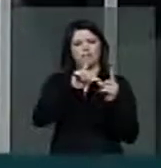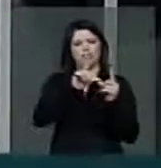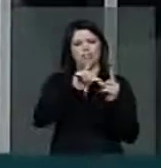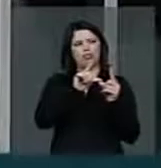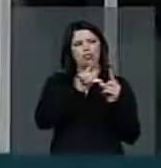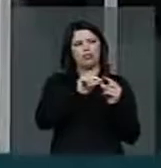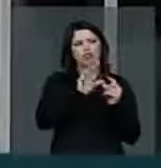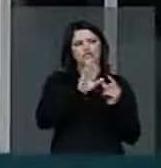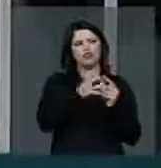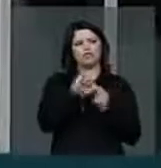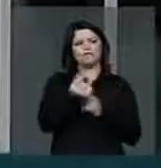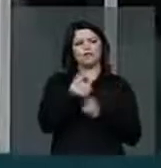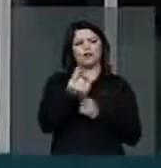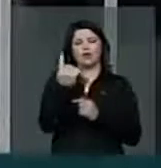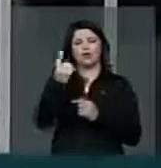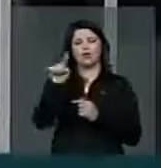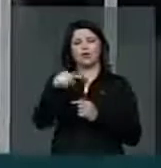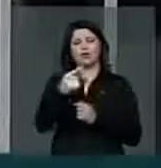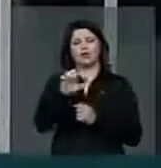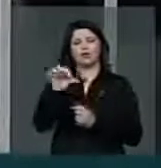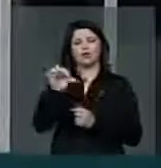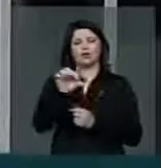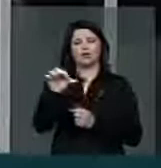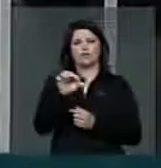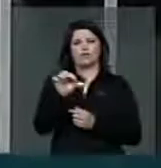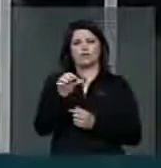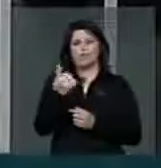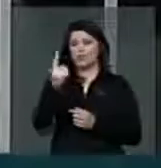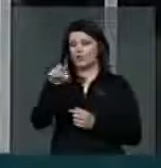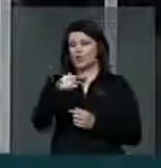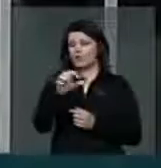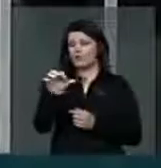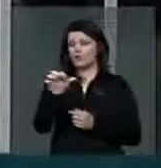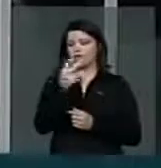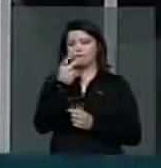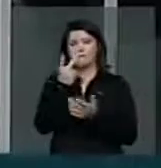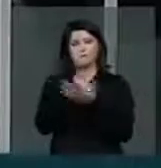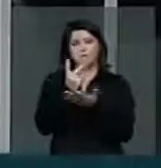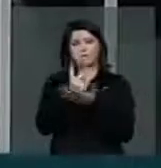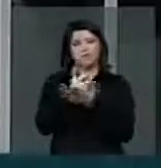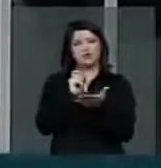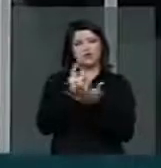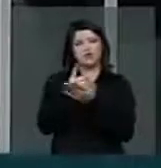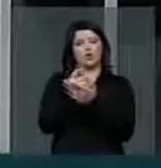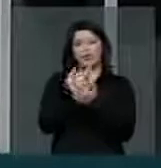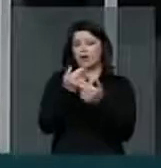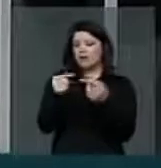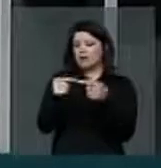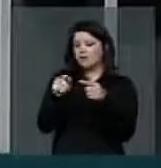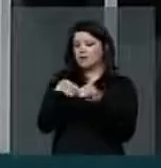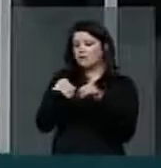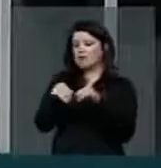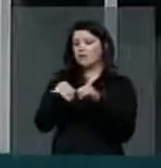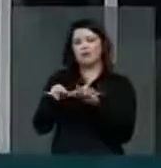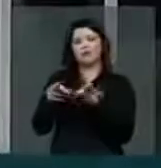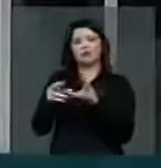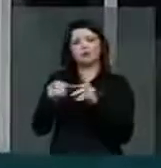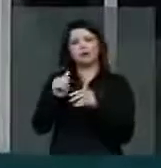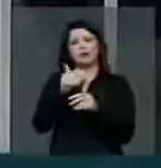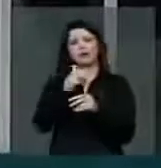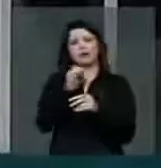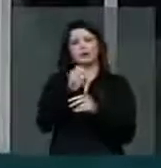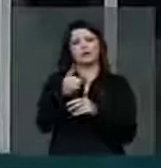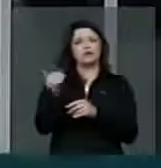já estão valendo R$ 1,99. O mesmo que a compra de um pequeno objeto no mercado, ações que